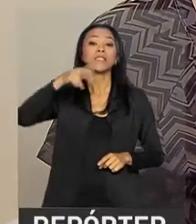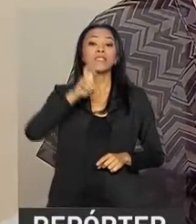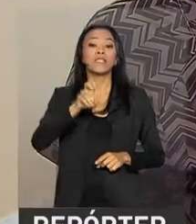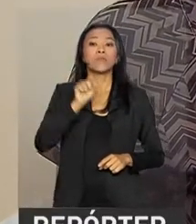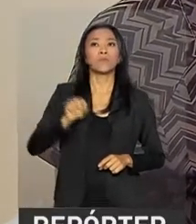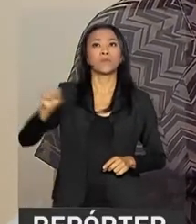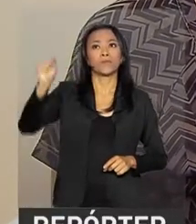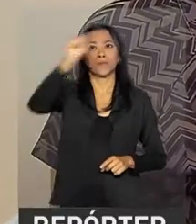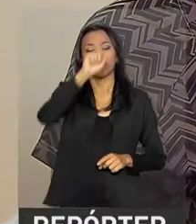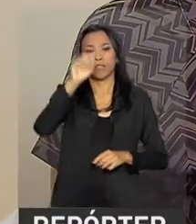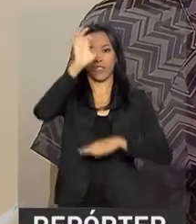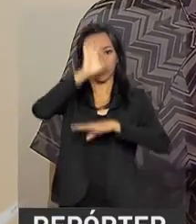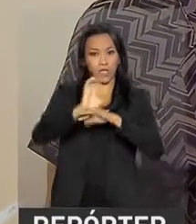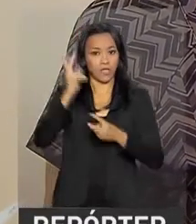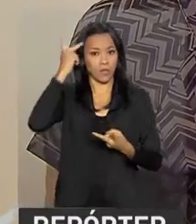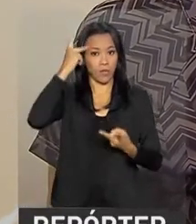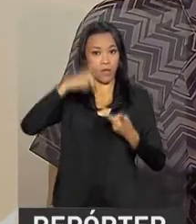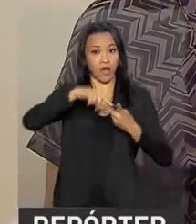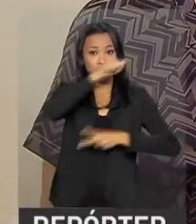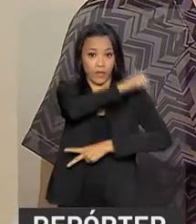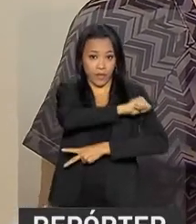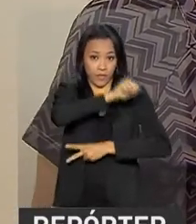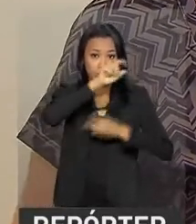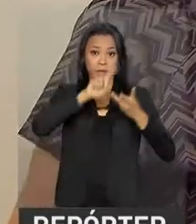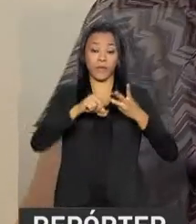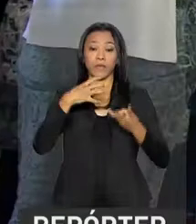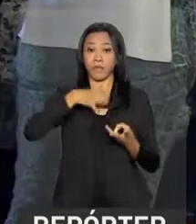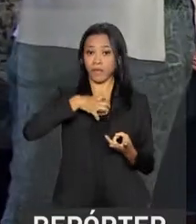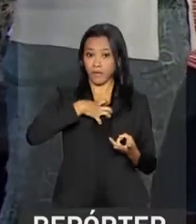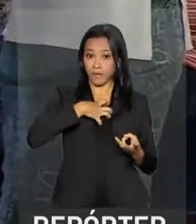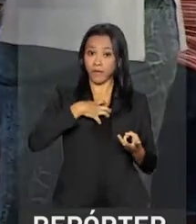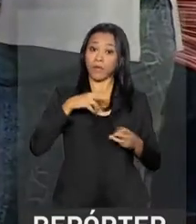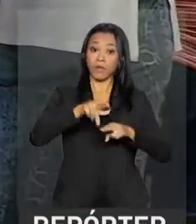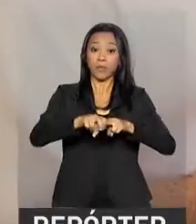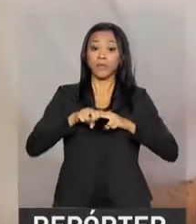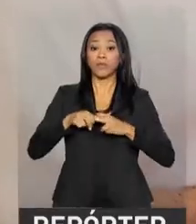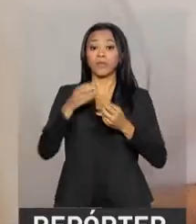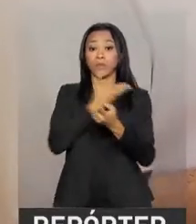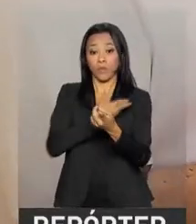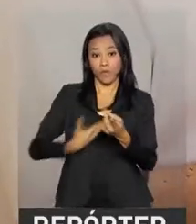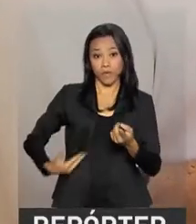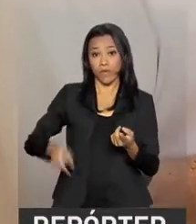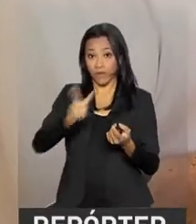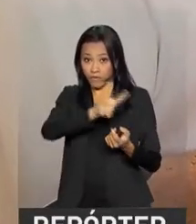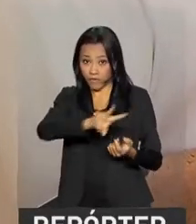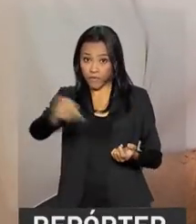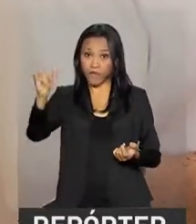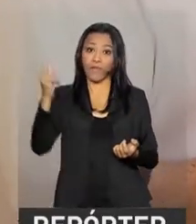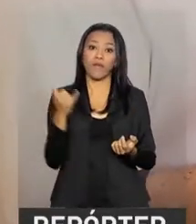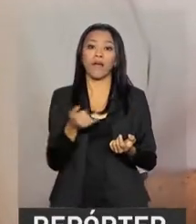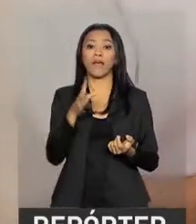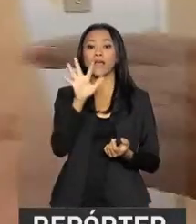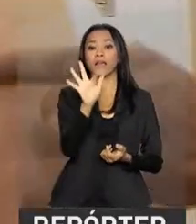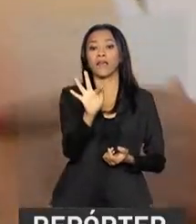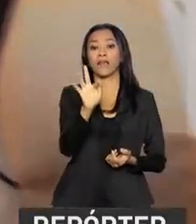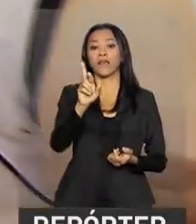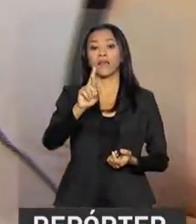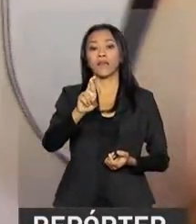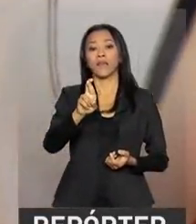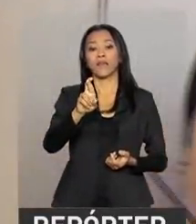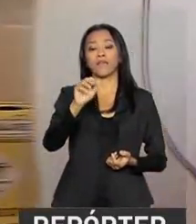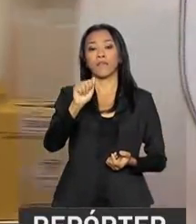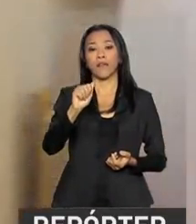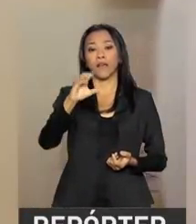de são paulo e rio de janeiro e bahia para isso o governo vai pressionar as doses da vacina ou seja